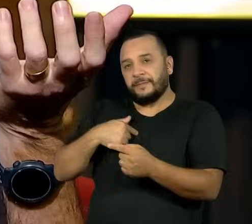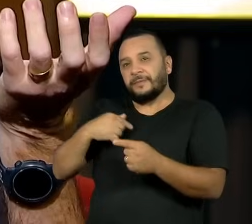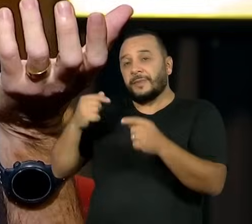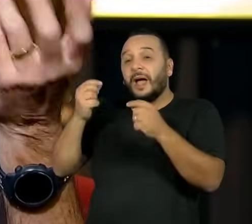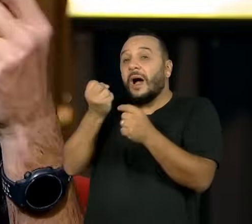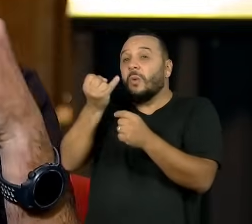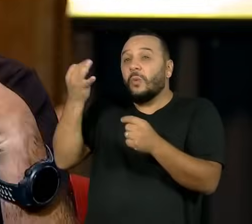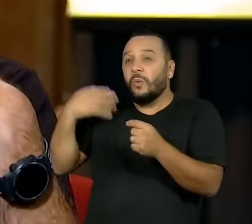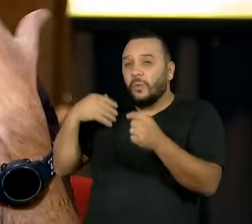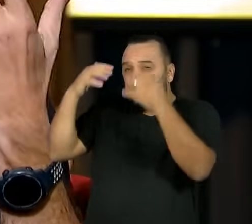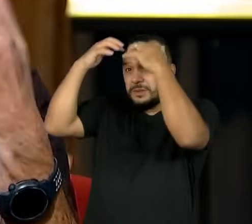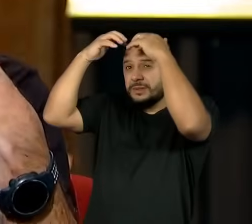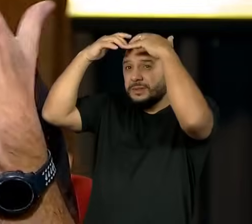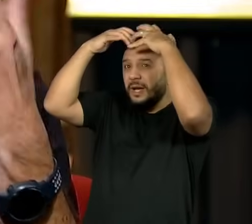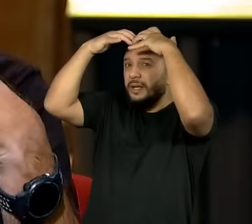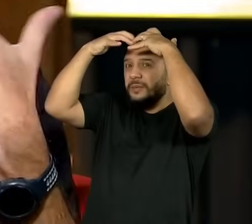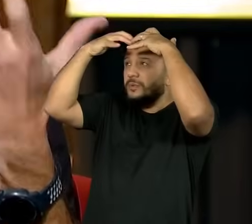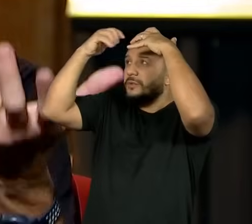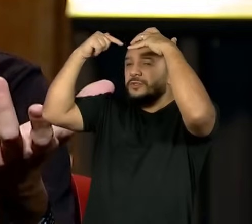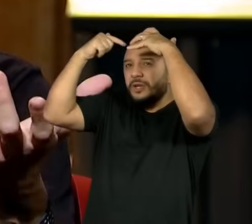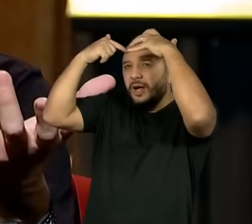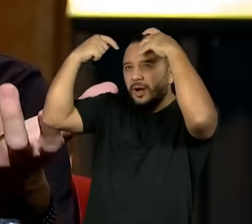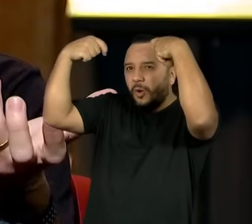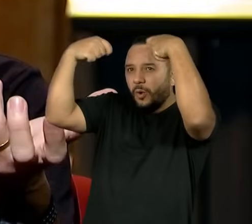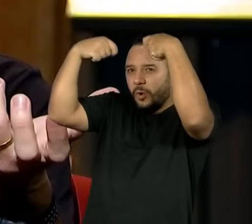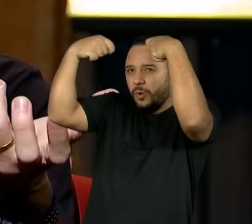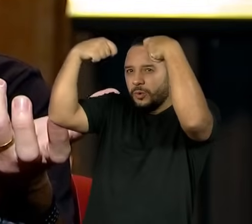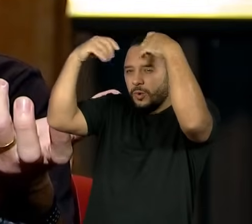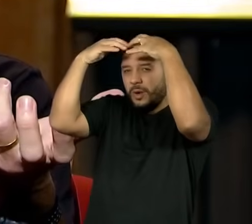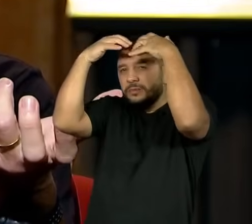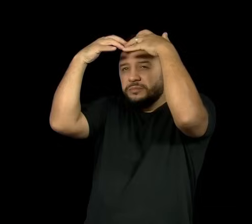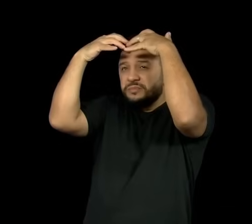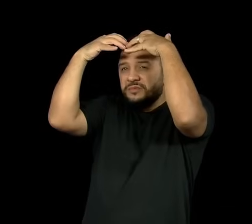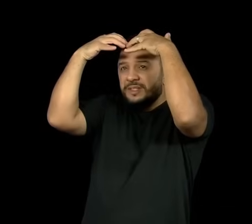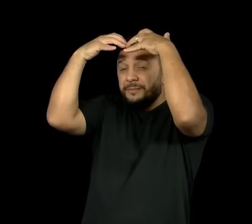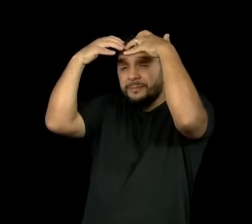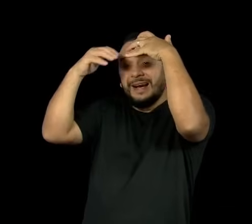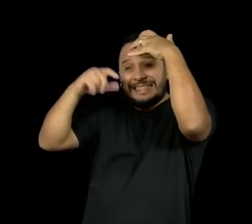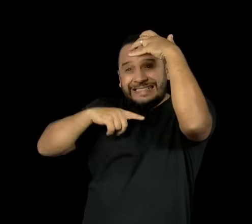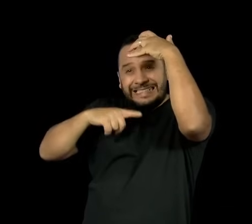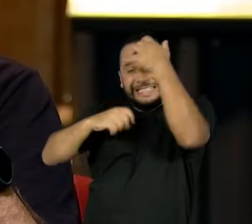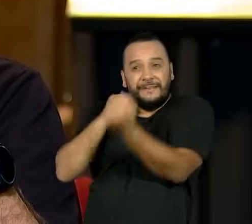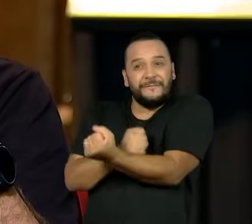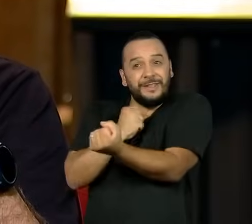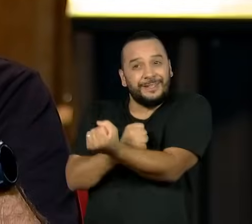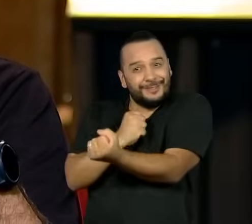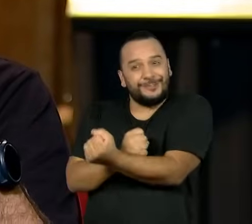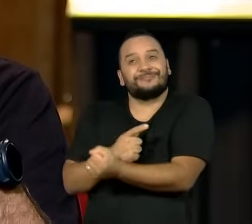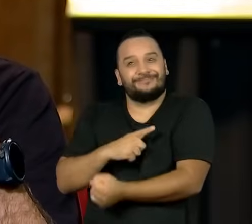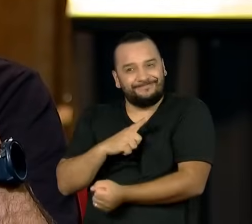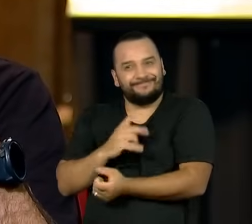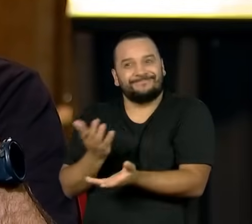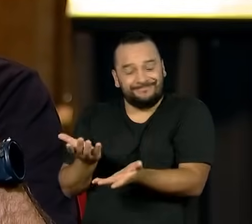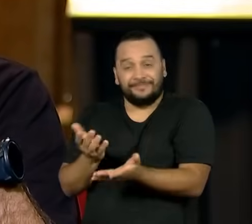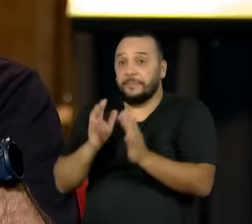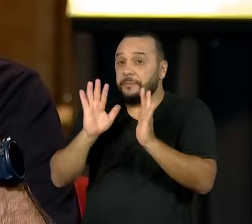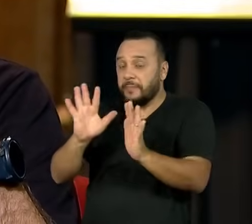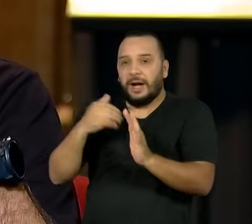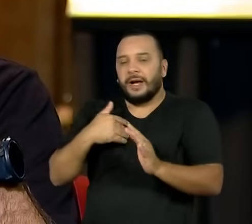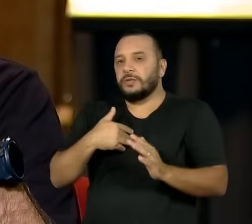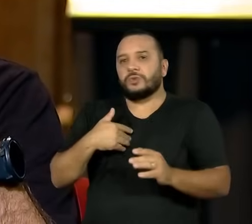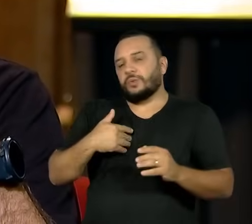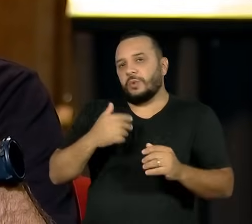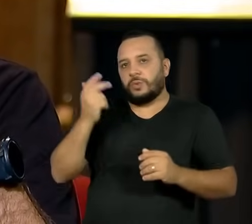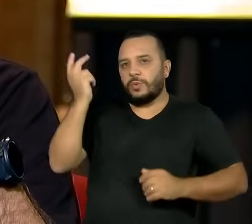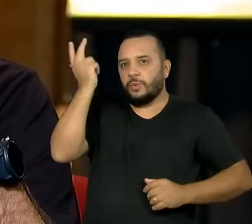receptores cerebrais que estão associados ao uso abusivo. Os psicodélicos clássicos, que geralmente estão